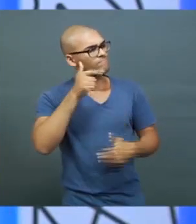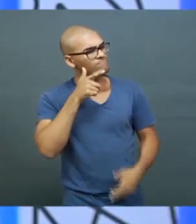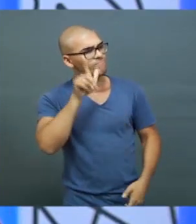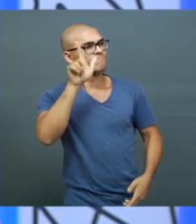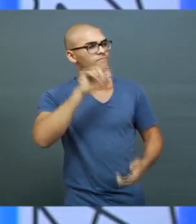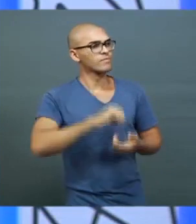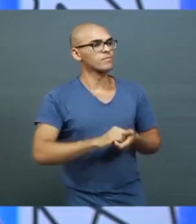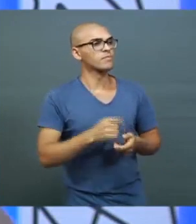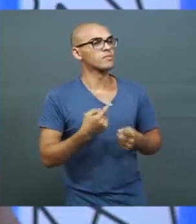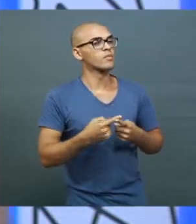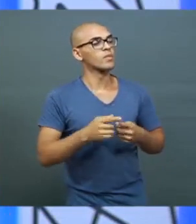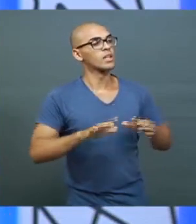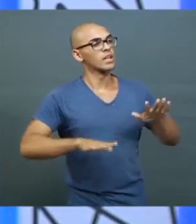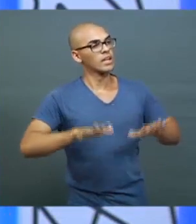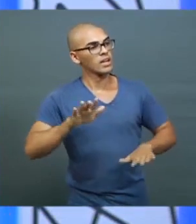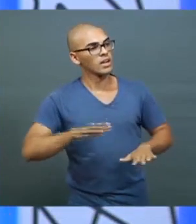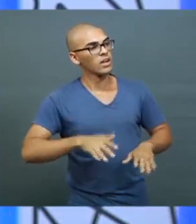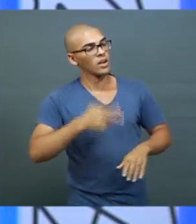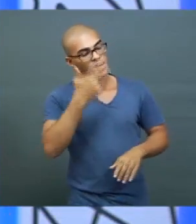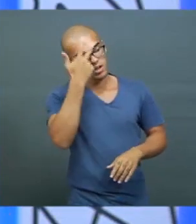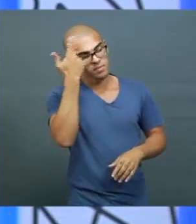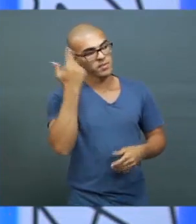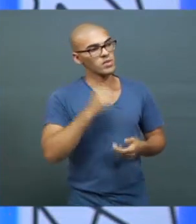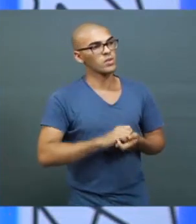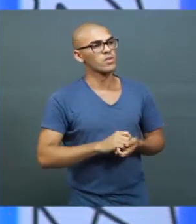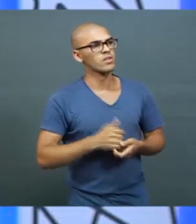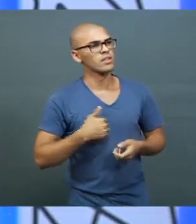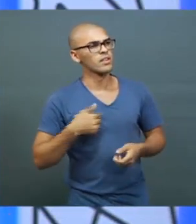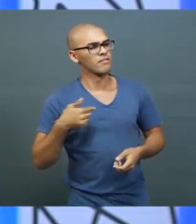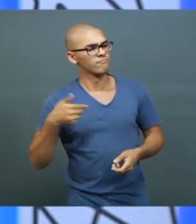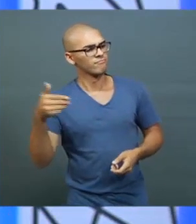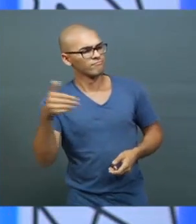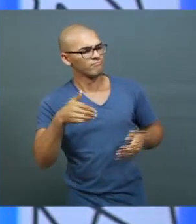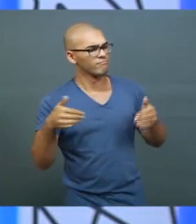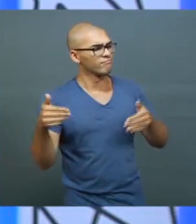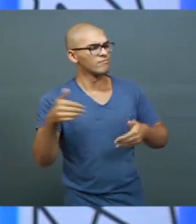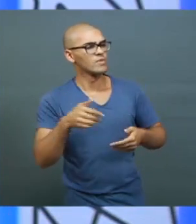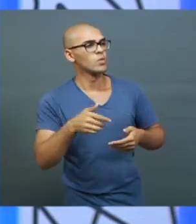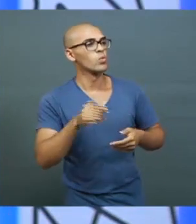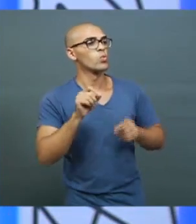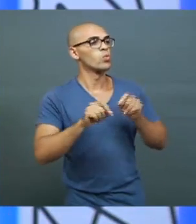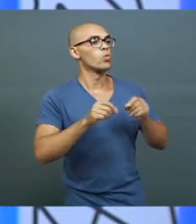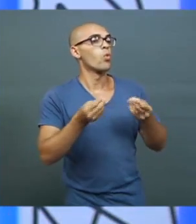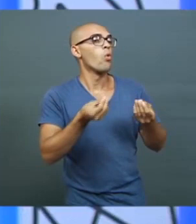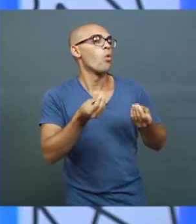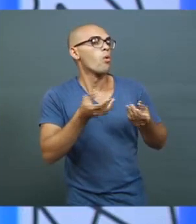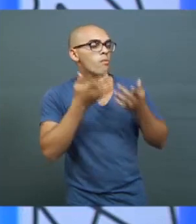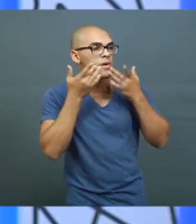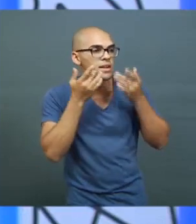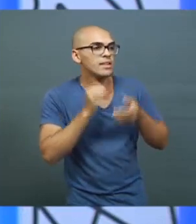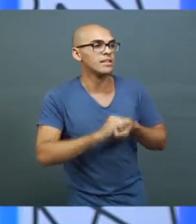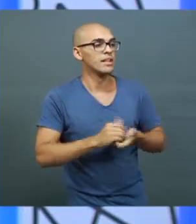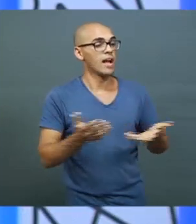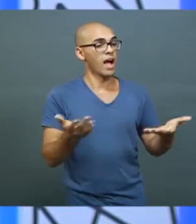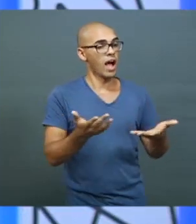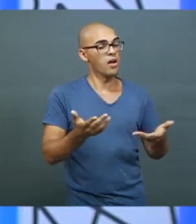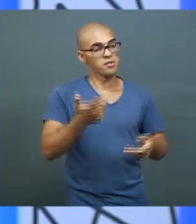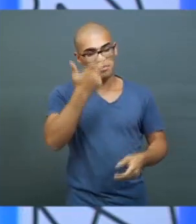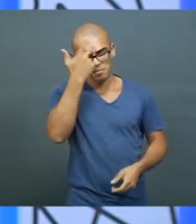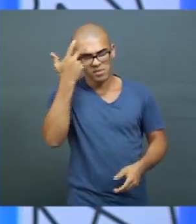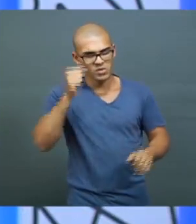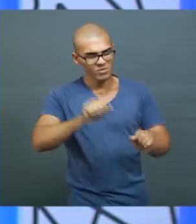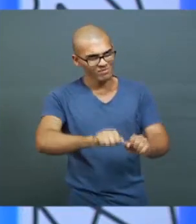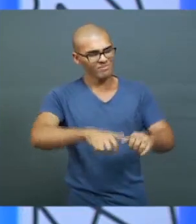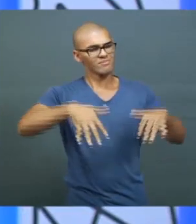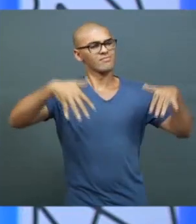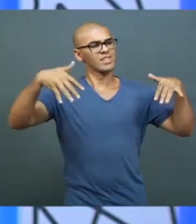a frequentar tudo o que acontece no cenário teatral em Uberlândia, né? Então a gente está formando plateia não só para os nossos eventos, mas